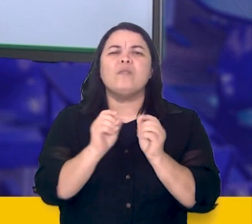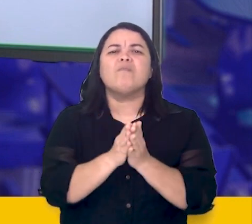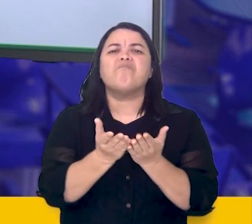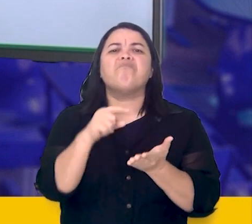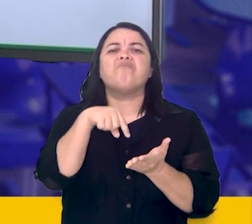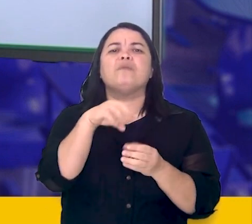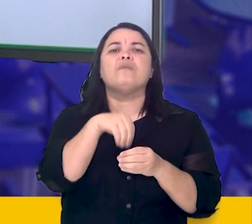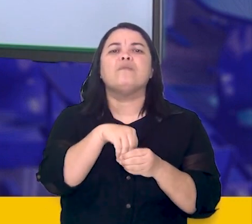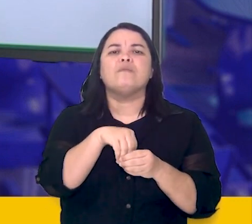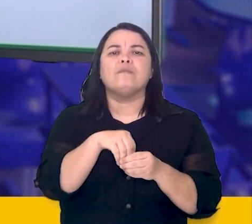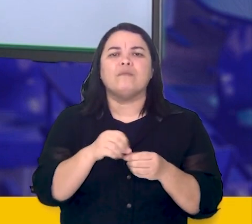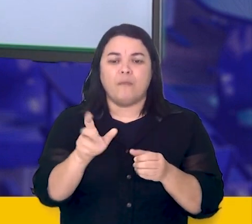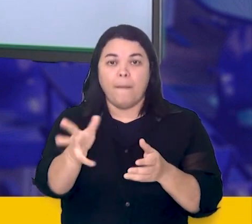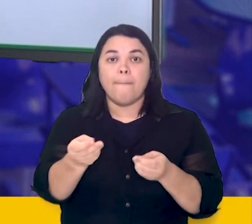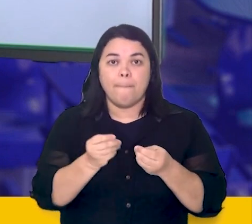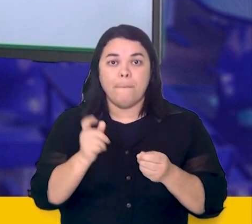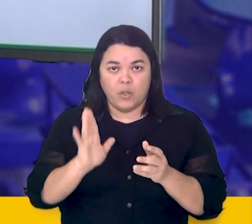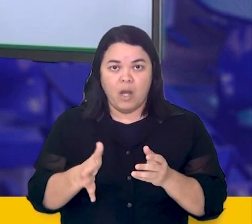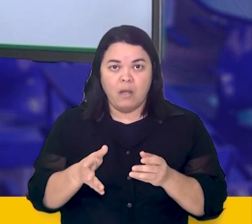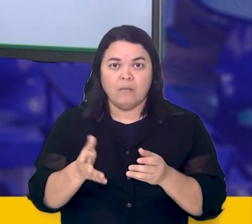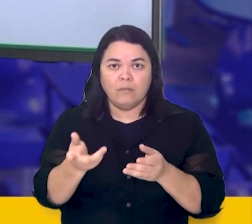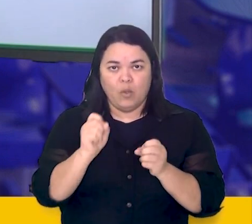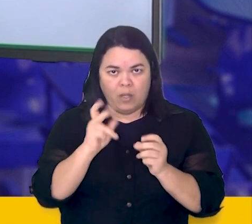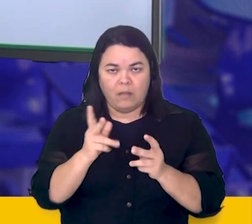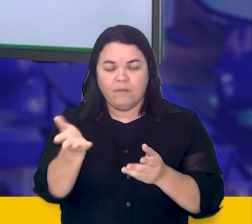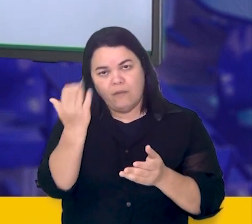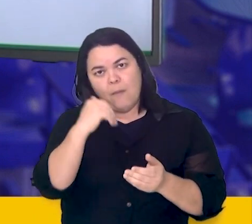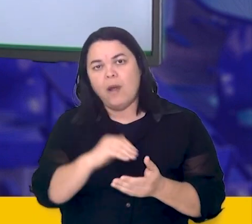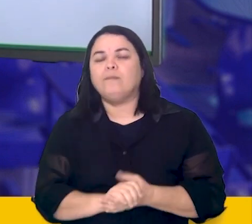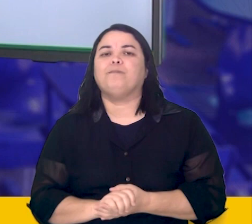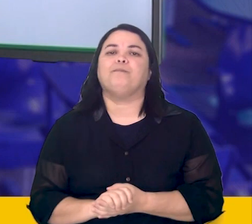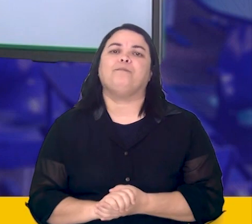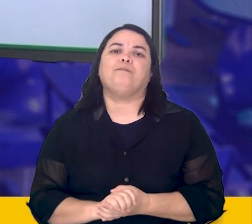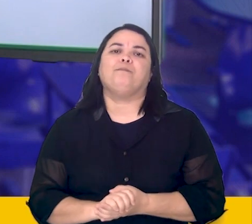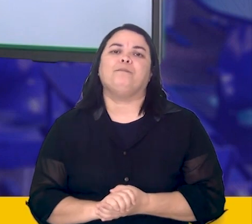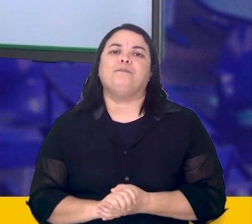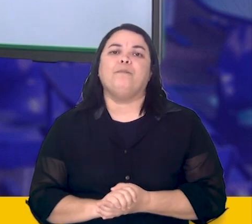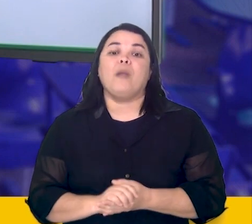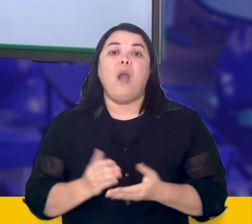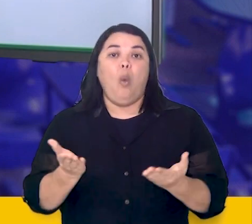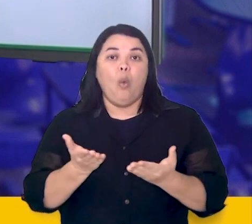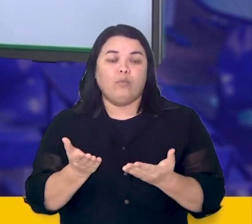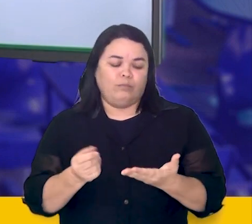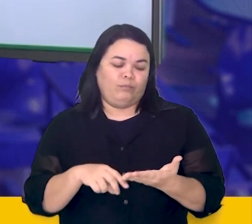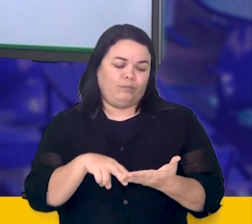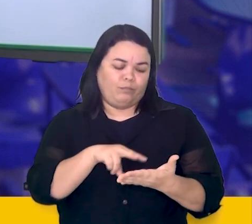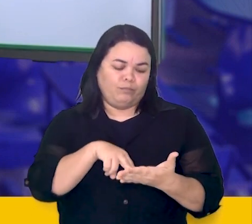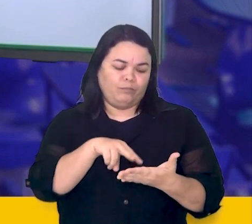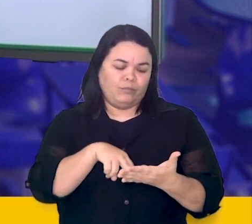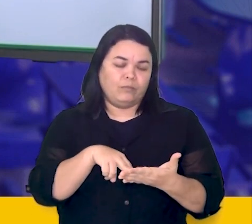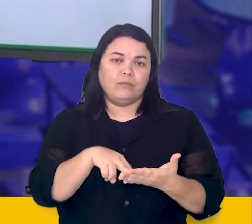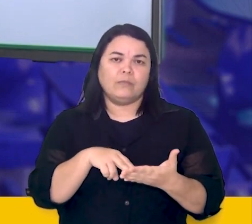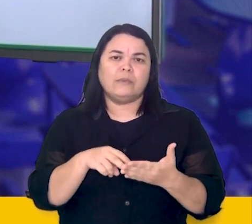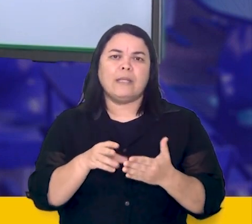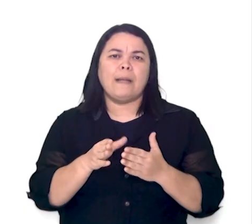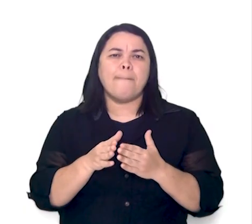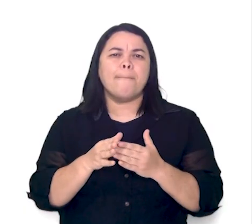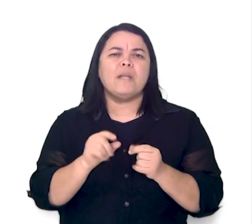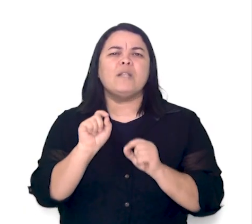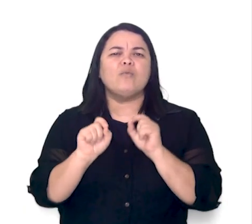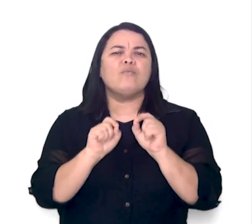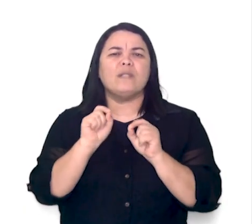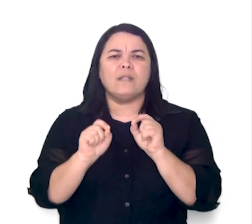nosso material. Tá com o material? Ok, então vamos lá. Olha, o nosso material, ele pede